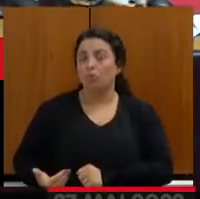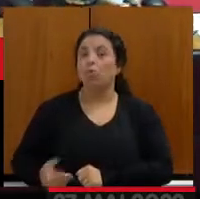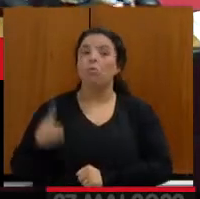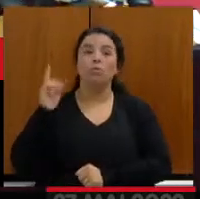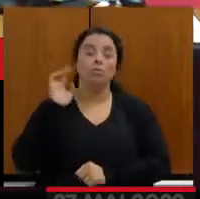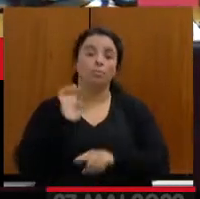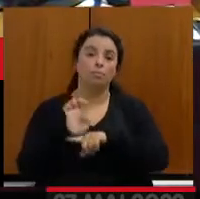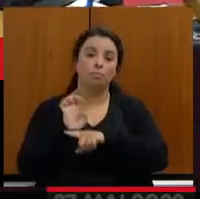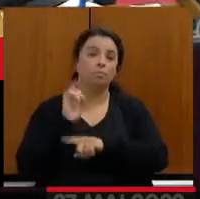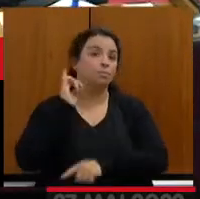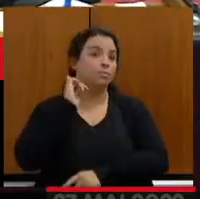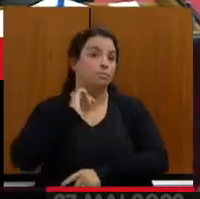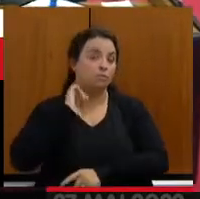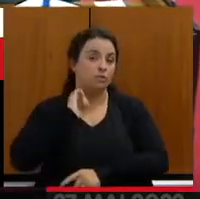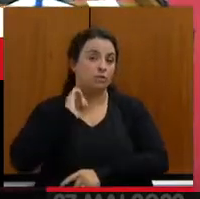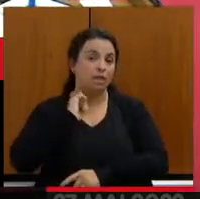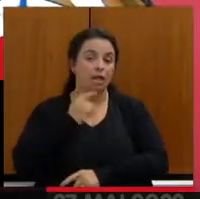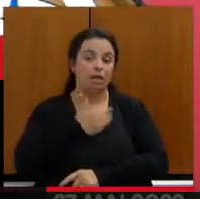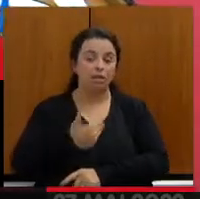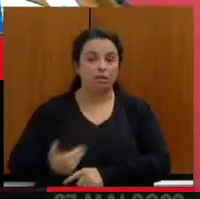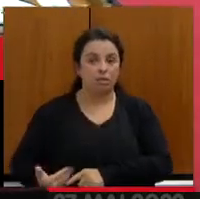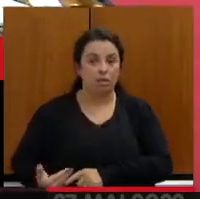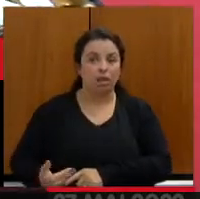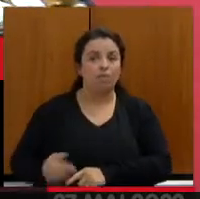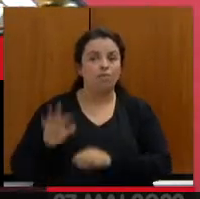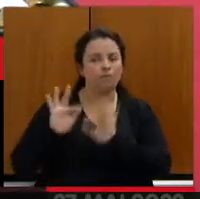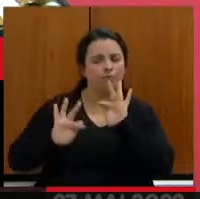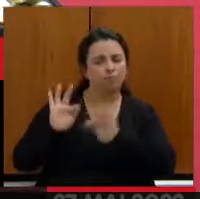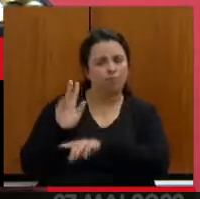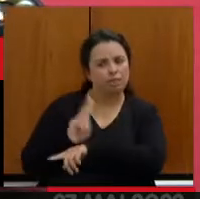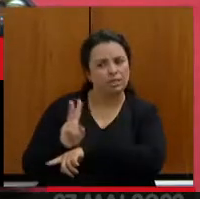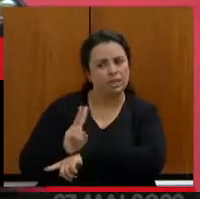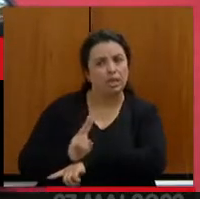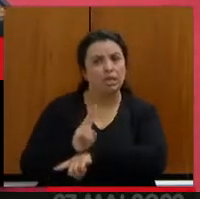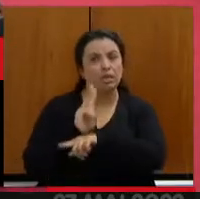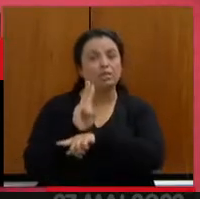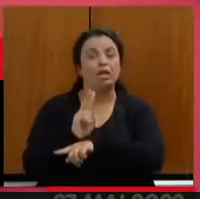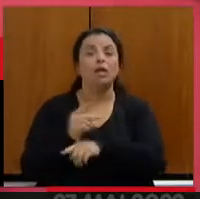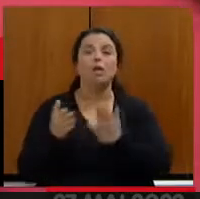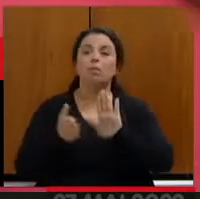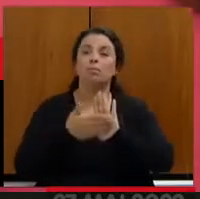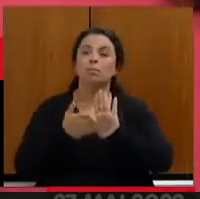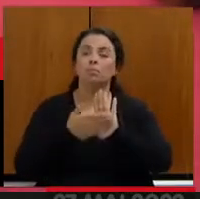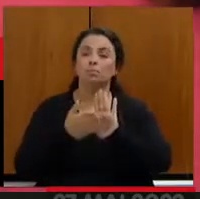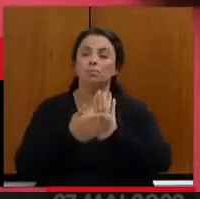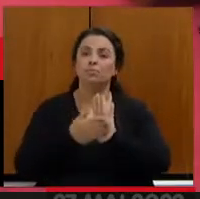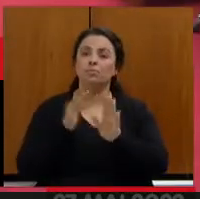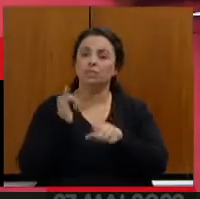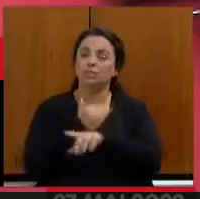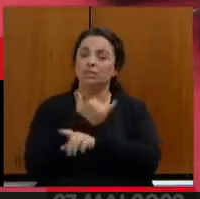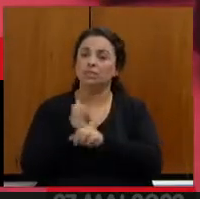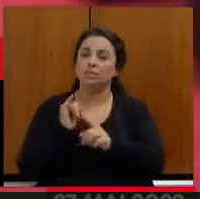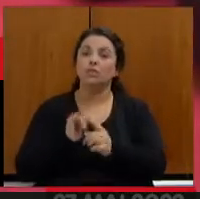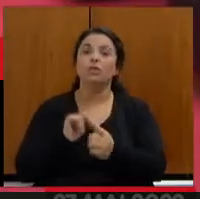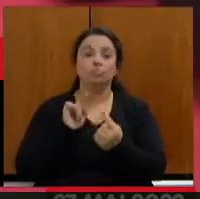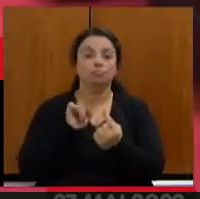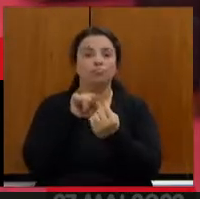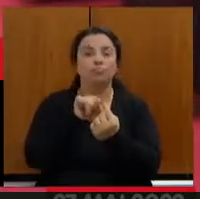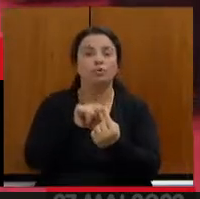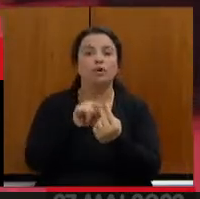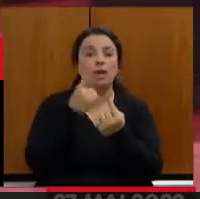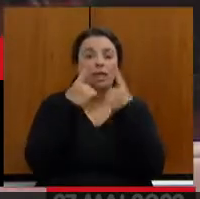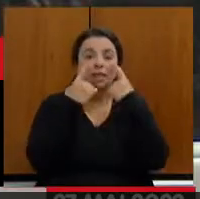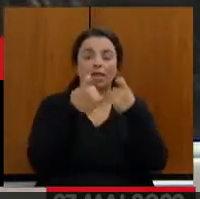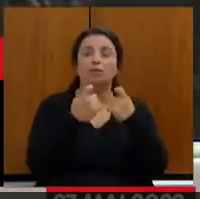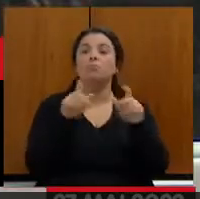iniciativas que vão de Encontro à necessidade e ao interesse do povo mineiro nós estamos aqui hoje